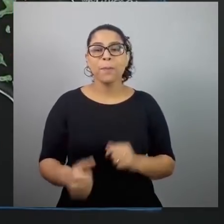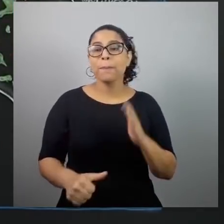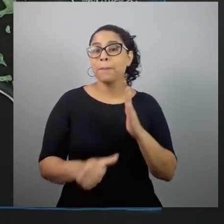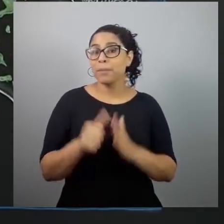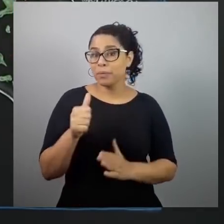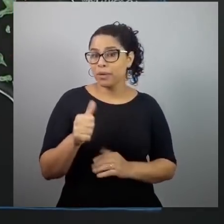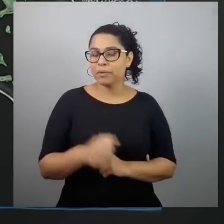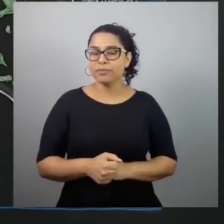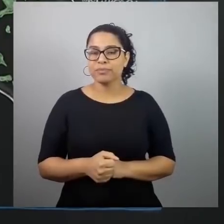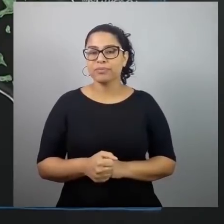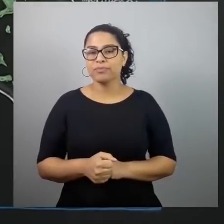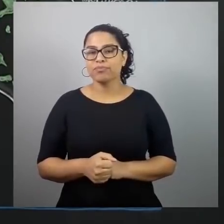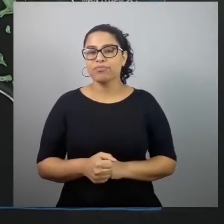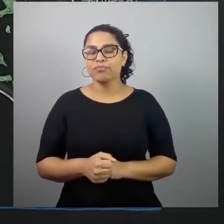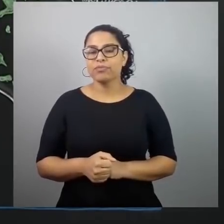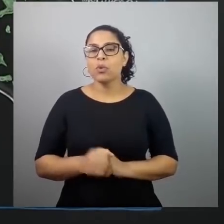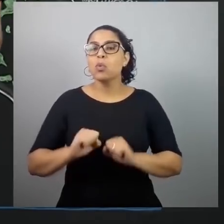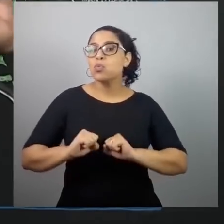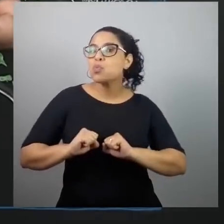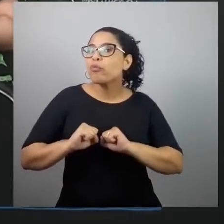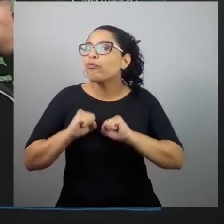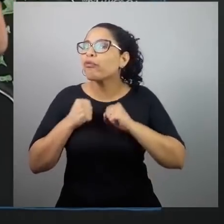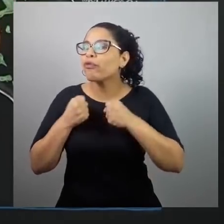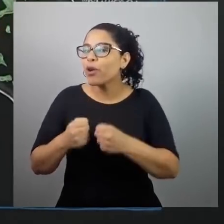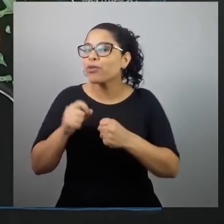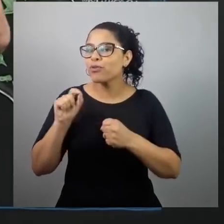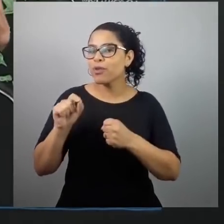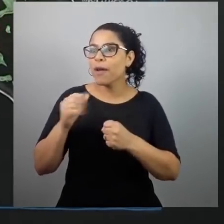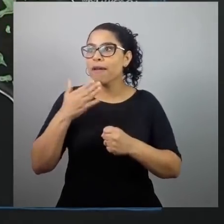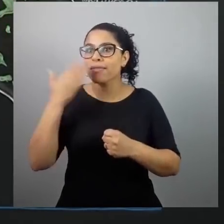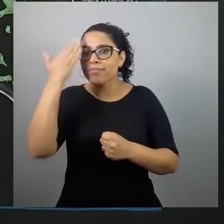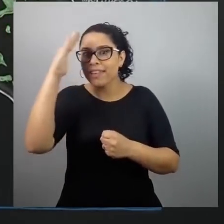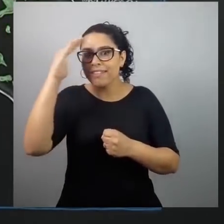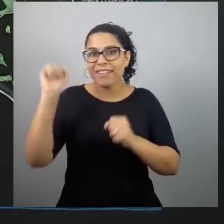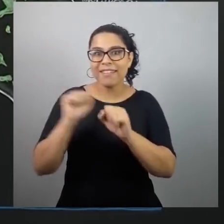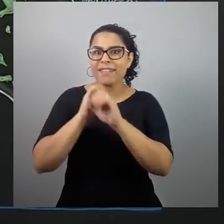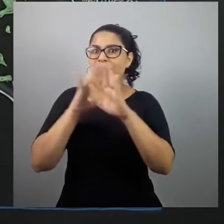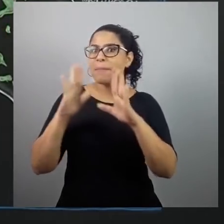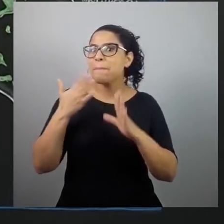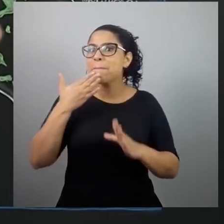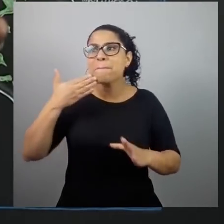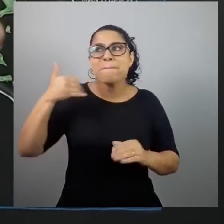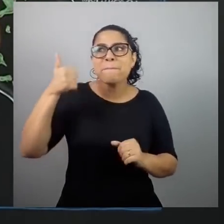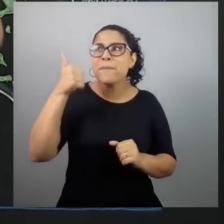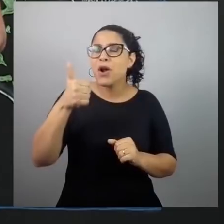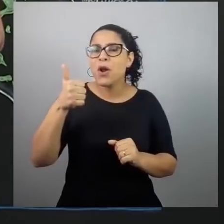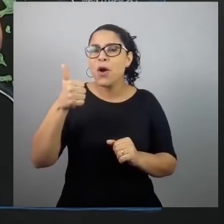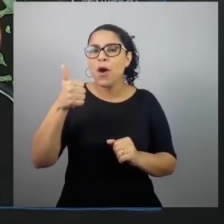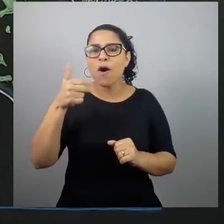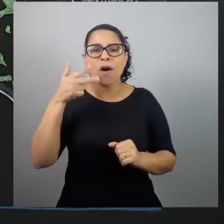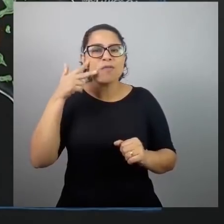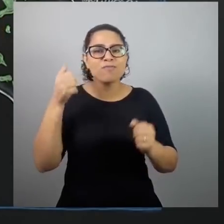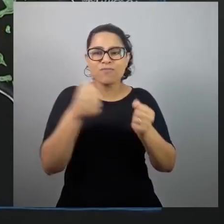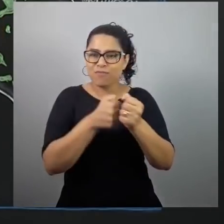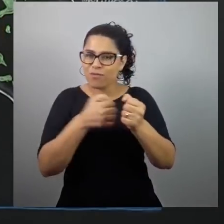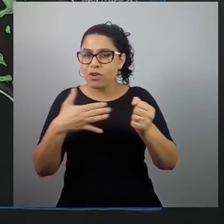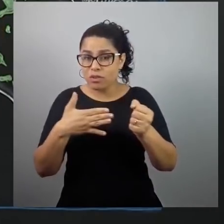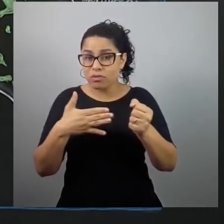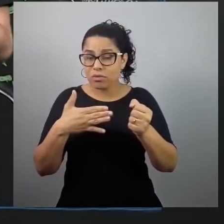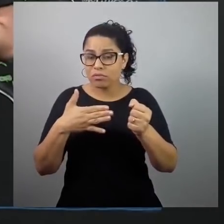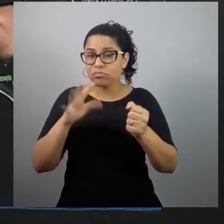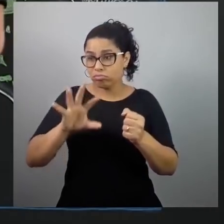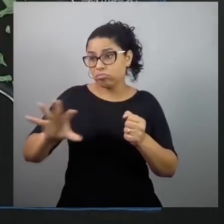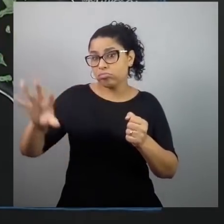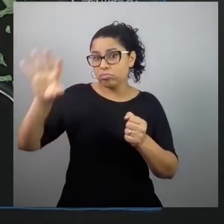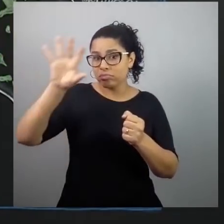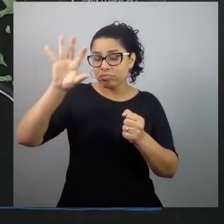um esforço de mapear, de entender melhor a pluralidade étnica dentro das populações indígenas,